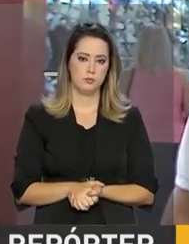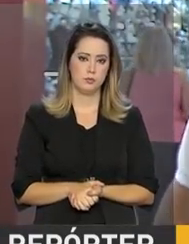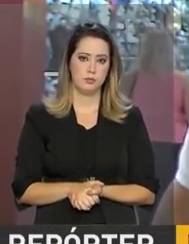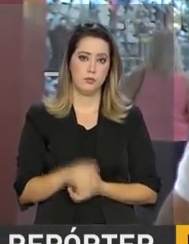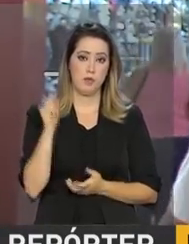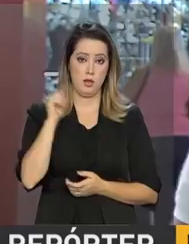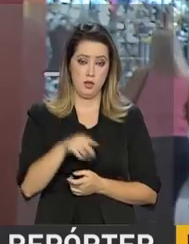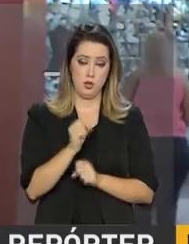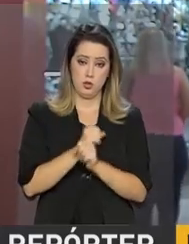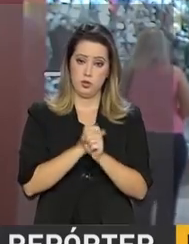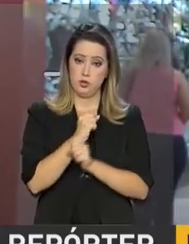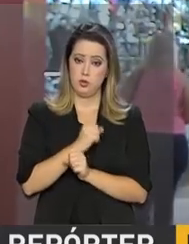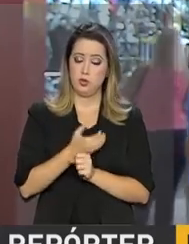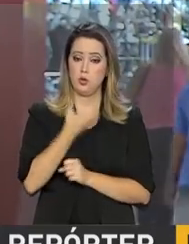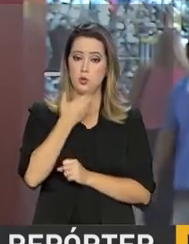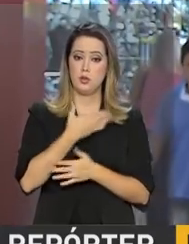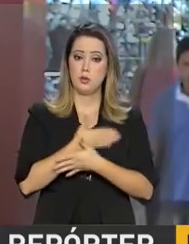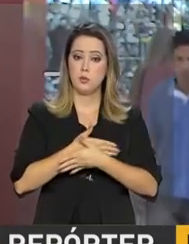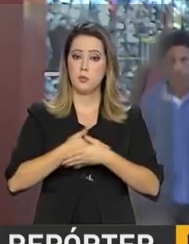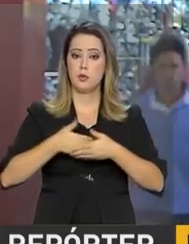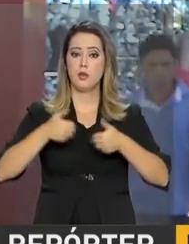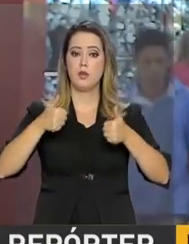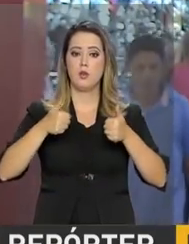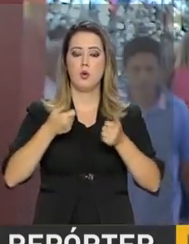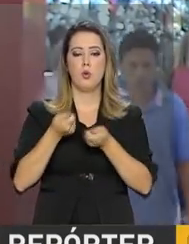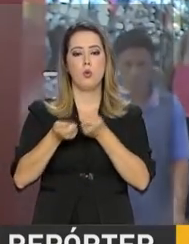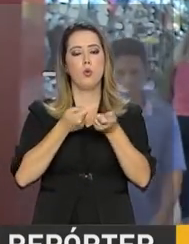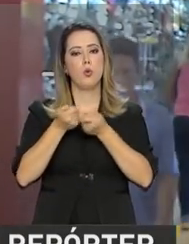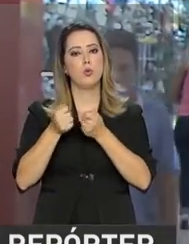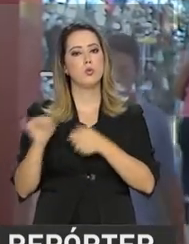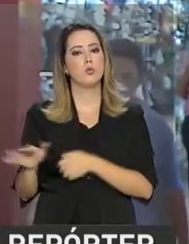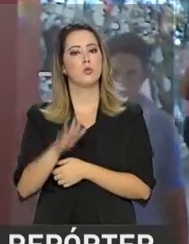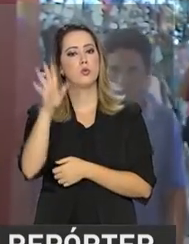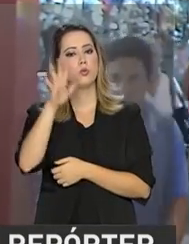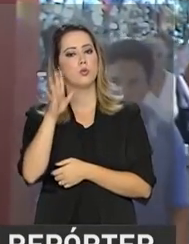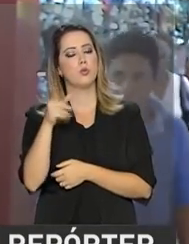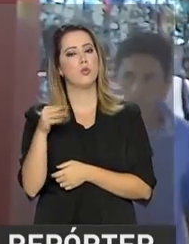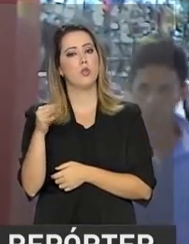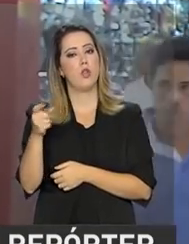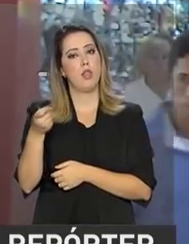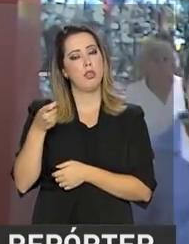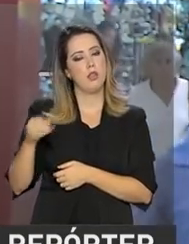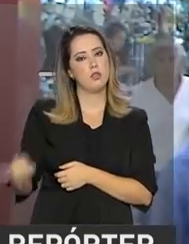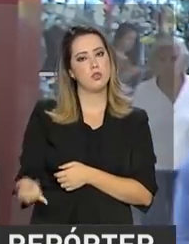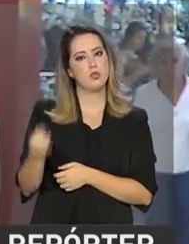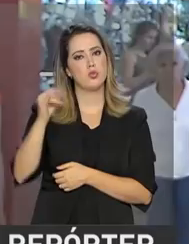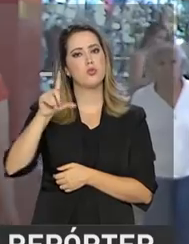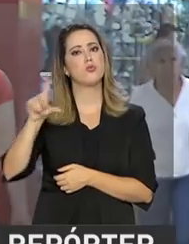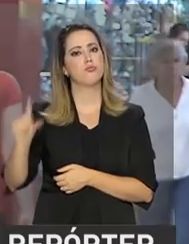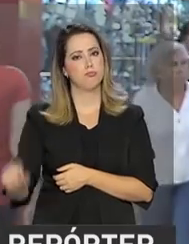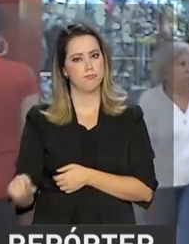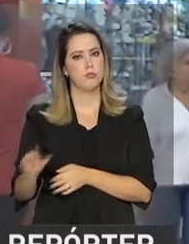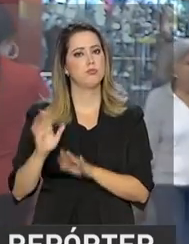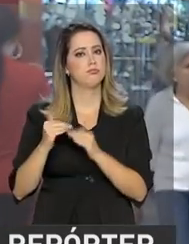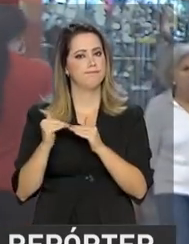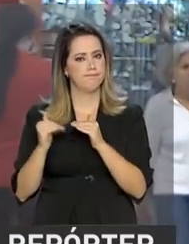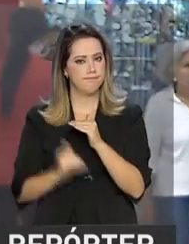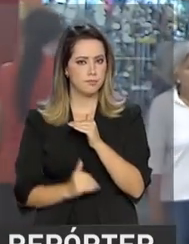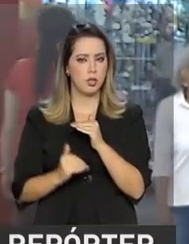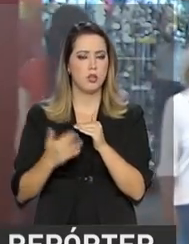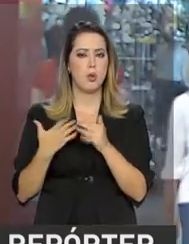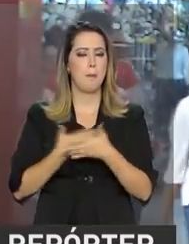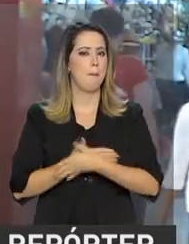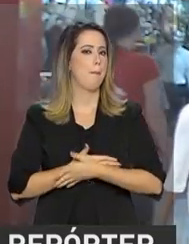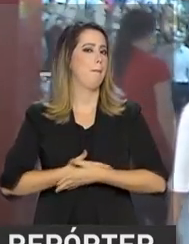leva a crer que nós vamos ter um natal um pouco melhor o controle da inflação a taxa básica de juros que já está em patamares bem